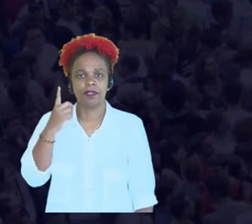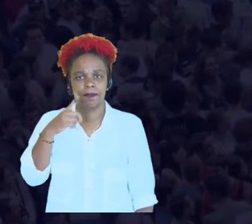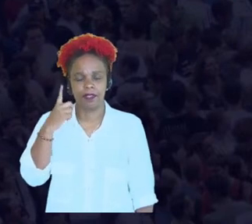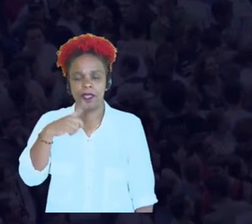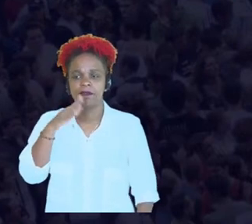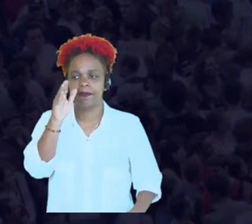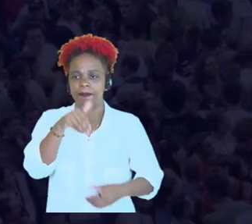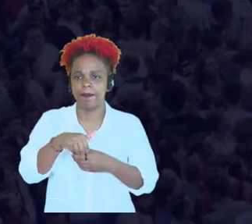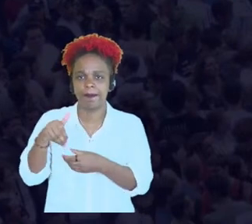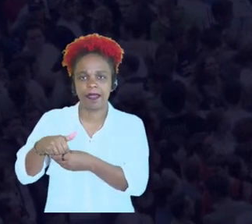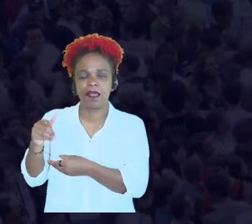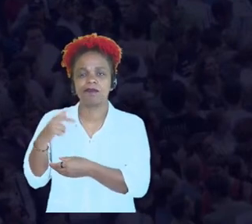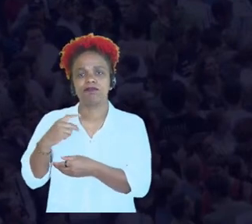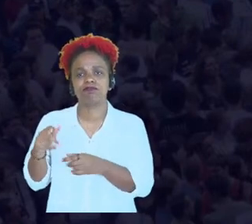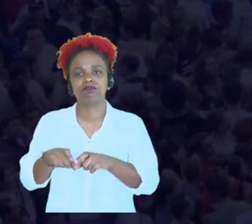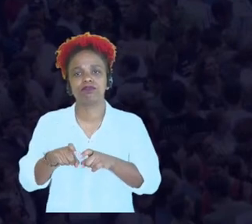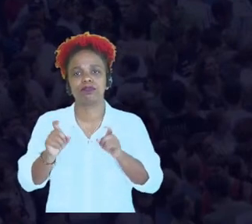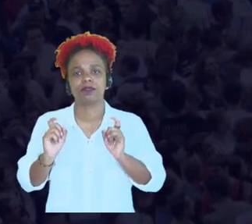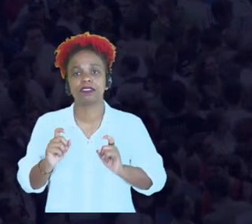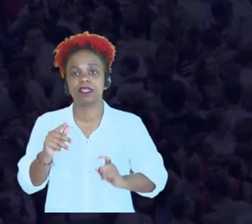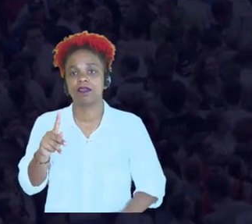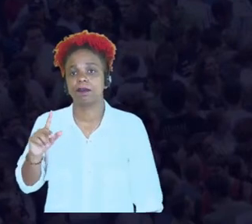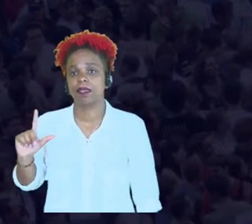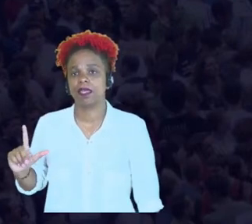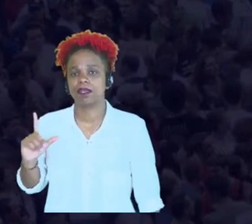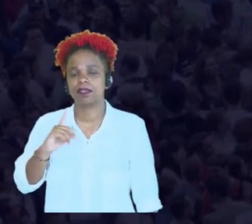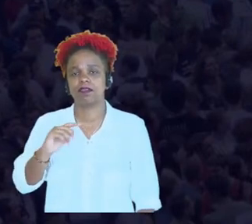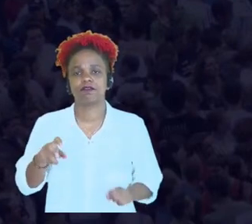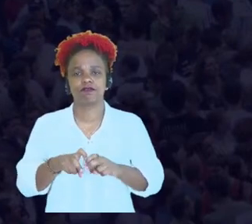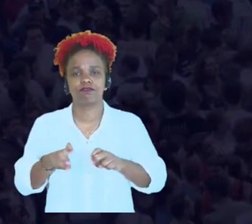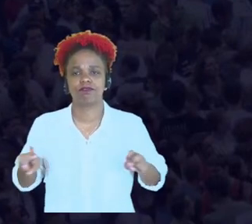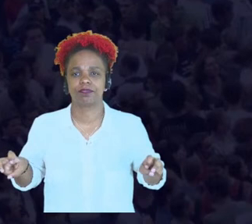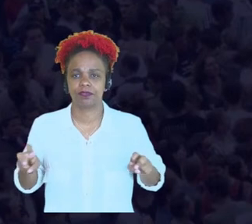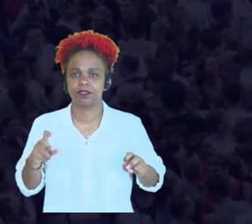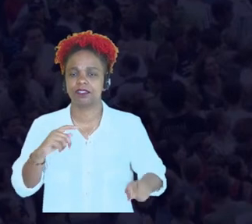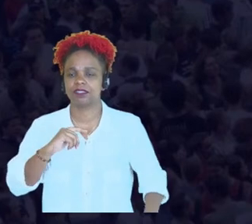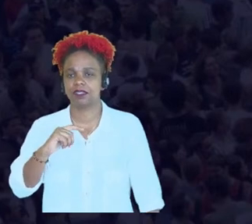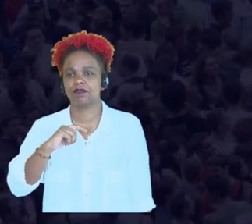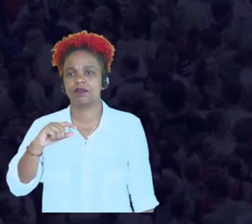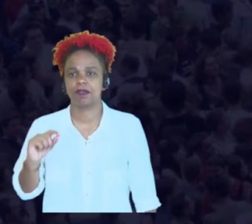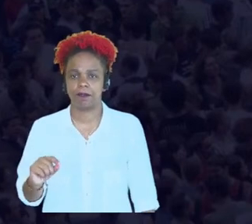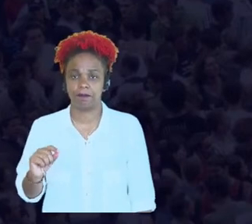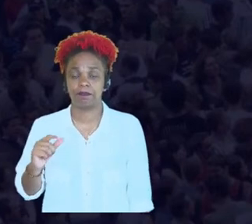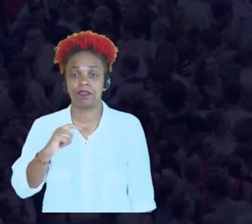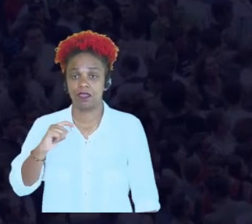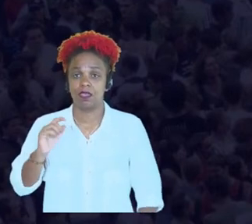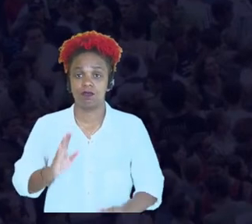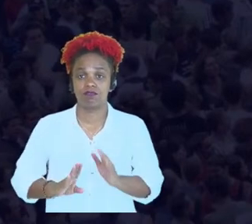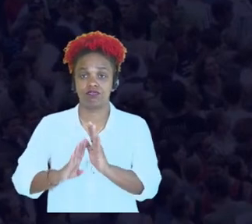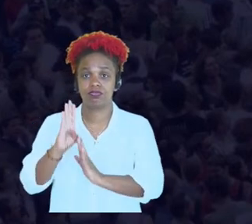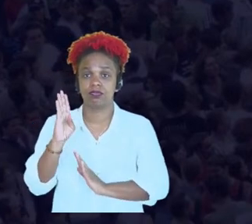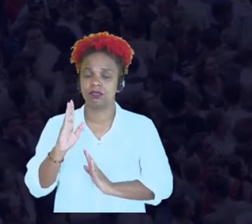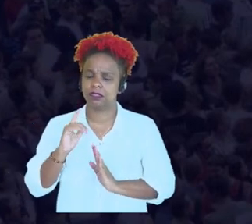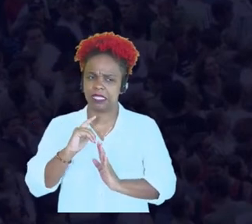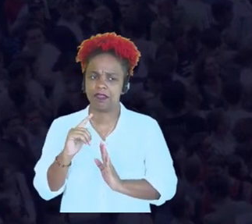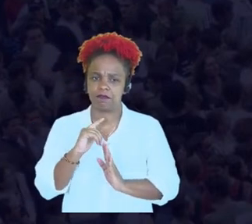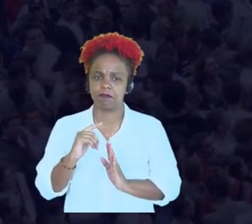22 estados e no DF, o PL vai ter a maior bancada na Câmara. E essa bancada cresceu